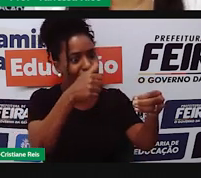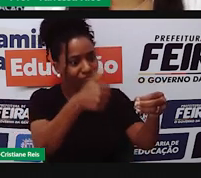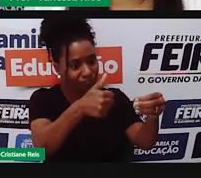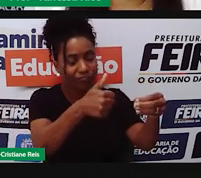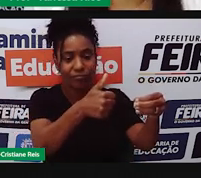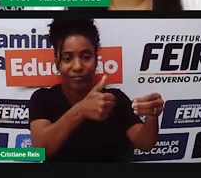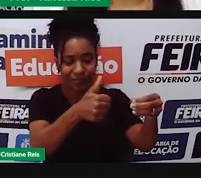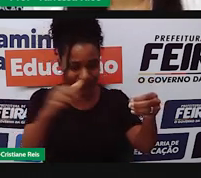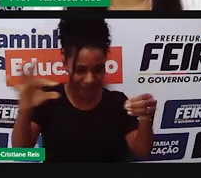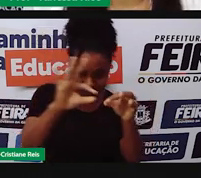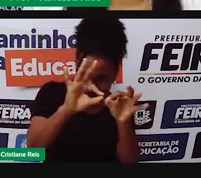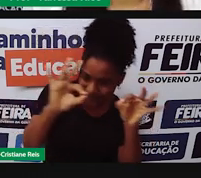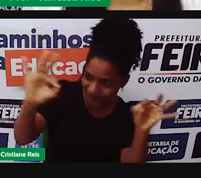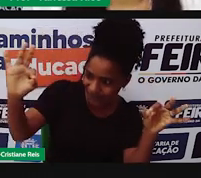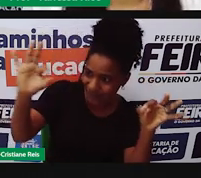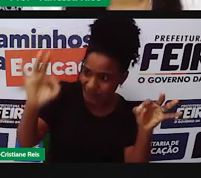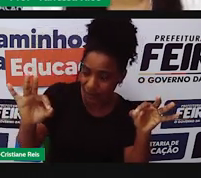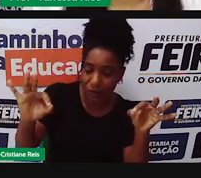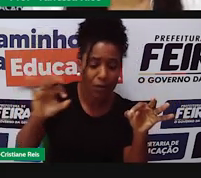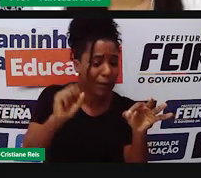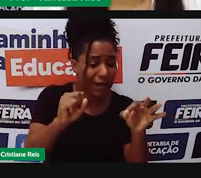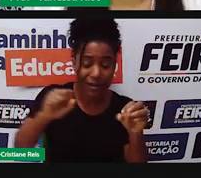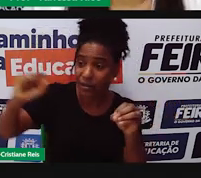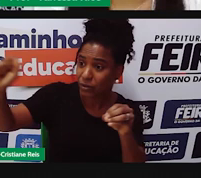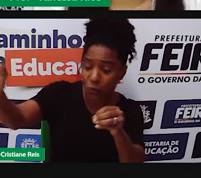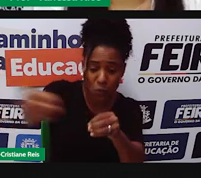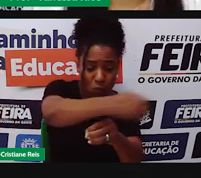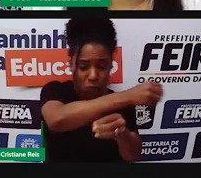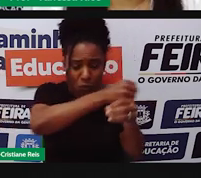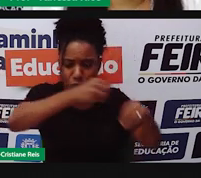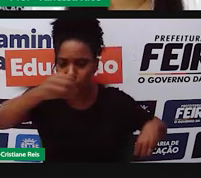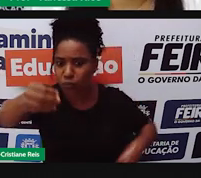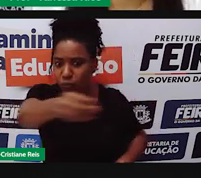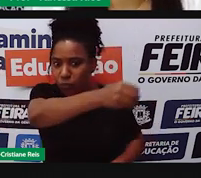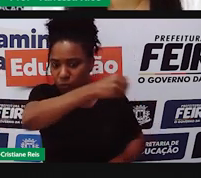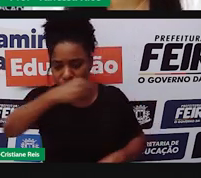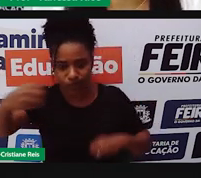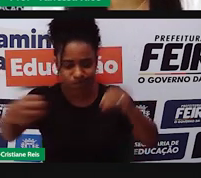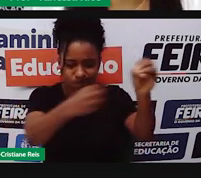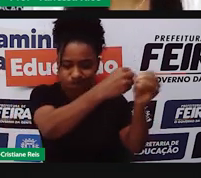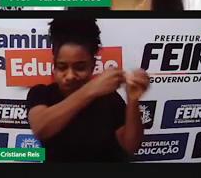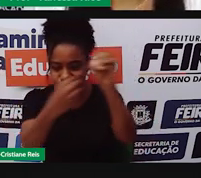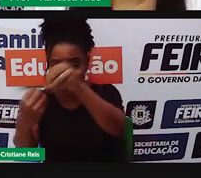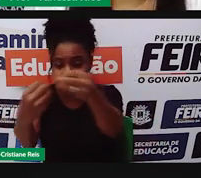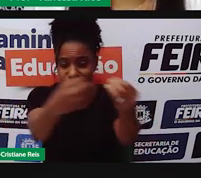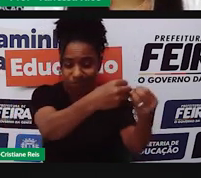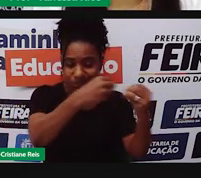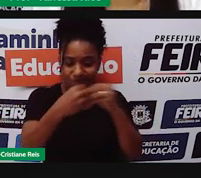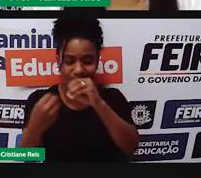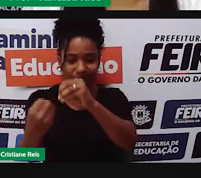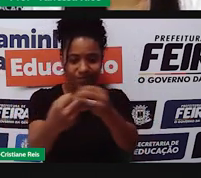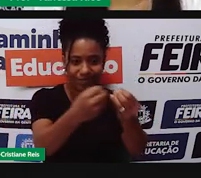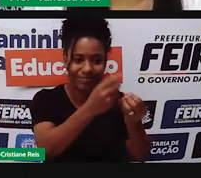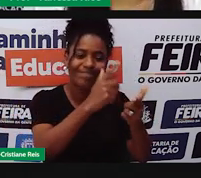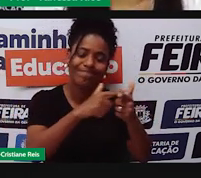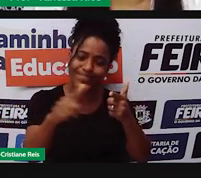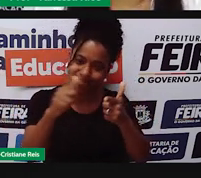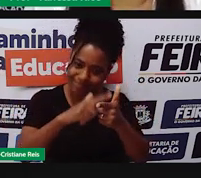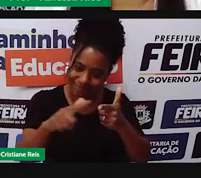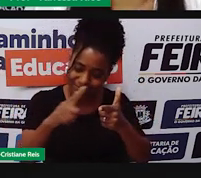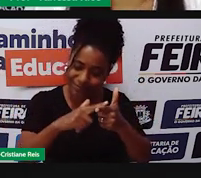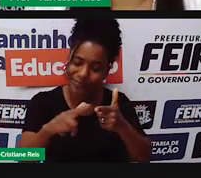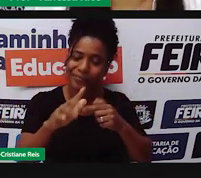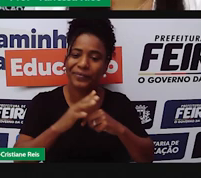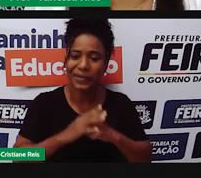e do espaço. Então, é o Sol que coordena essa órbita. Sem o Sol, sem a existência do